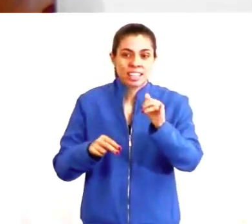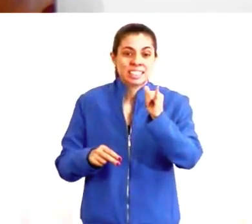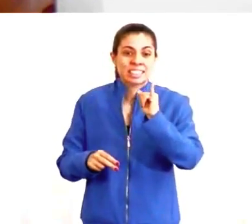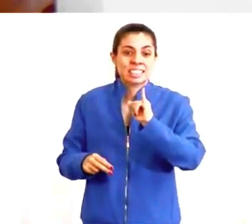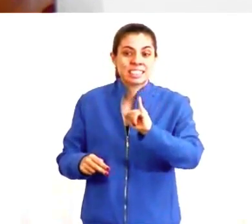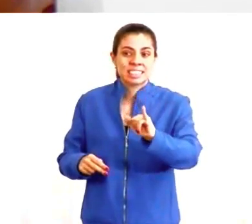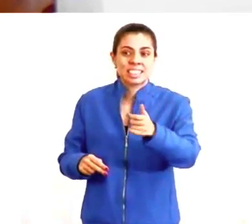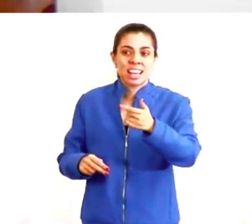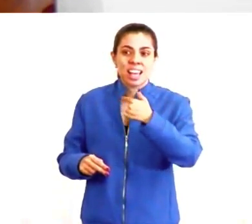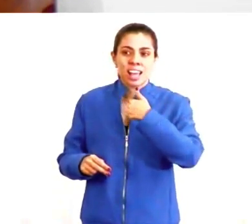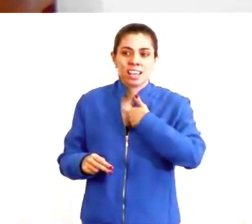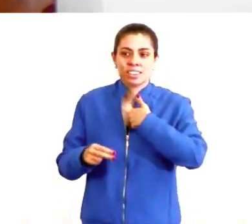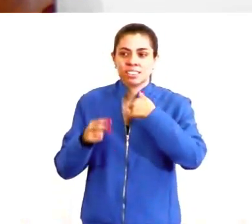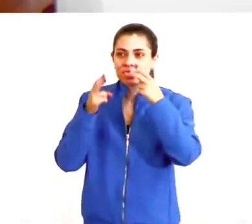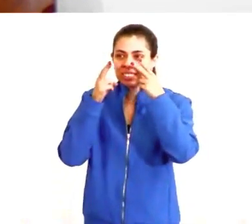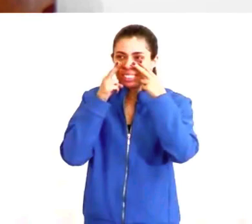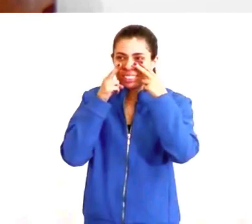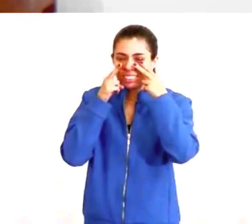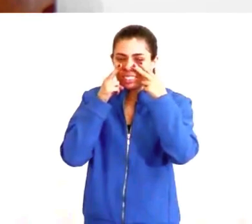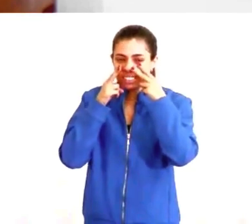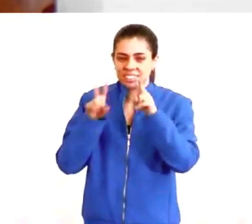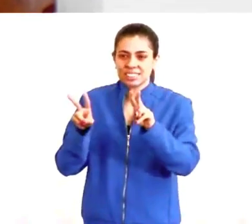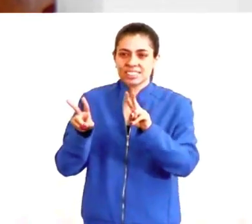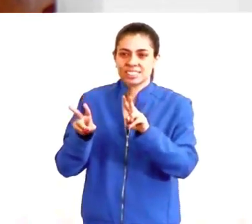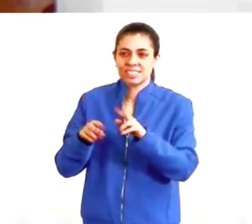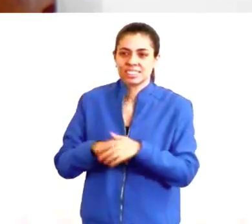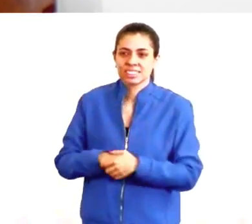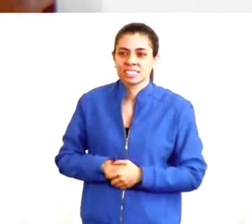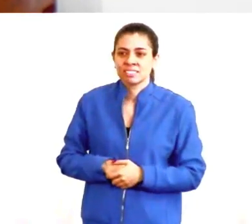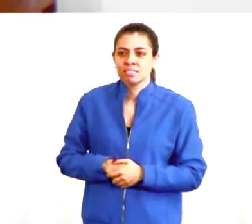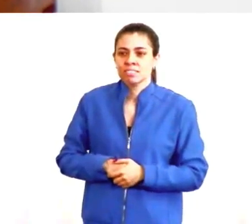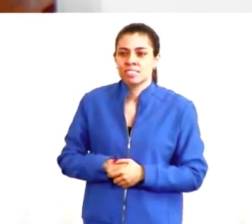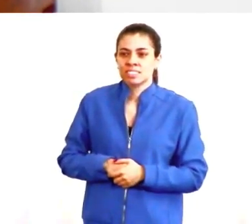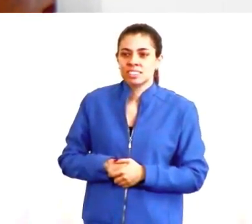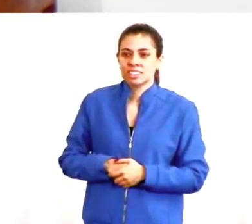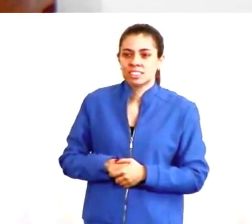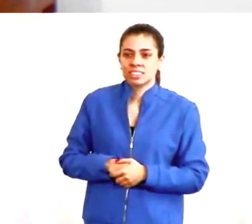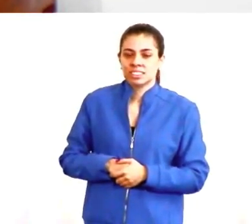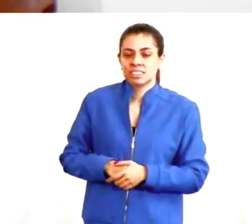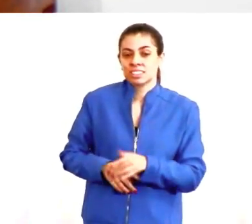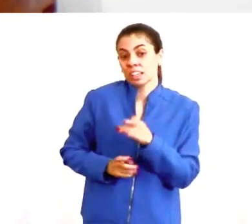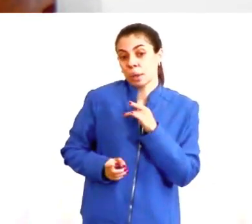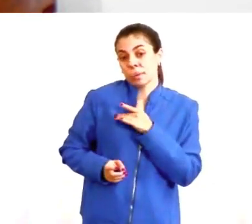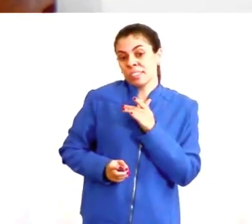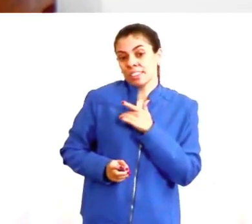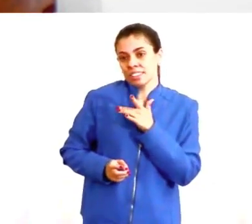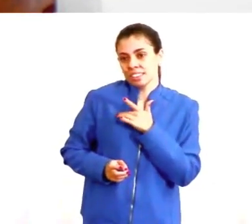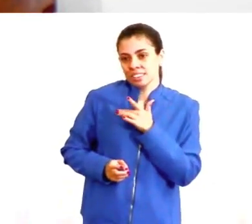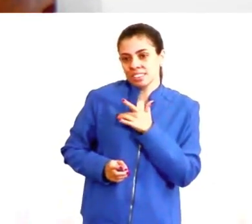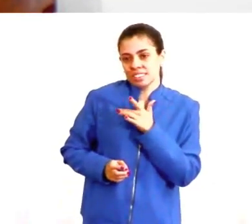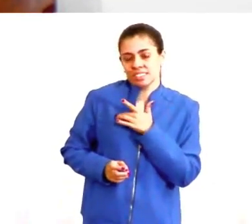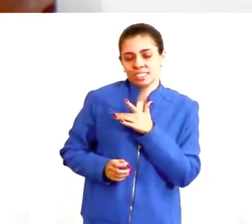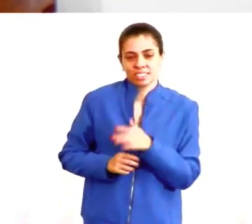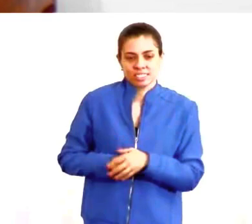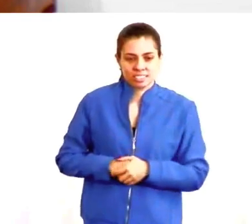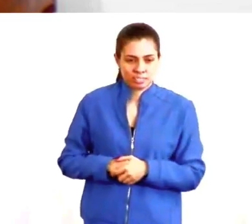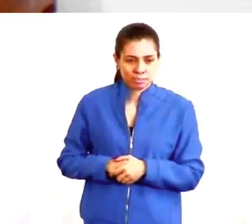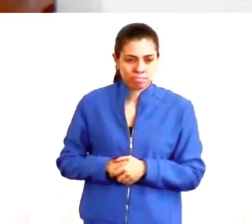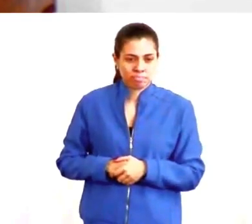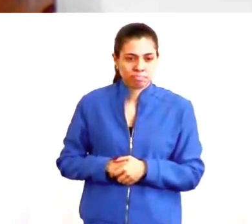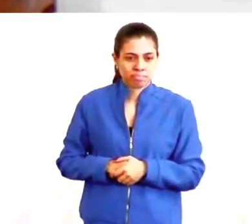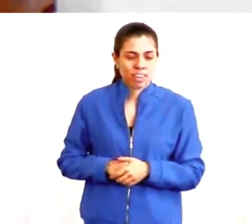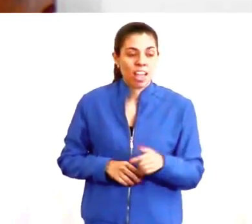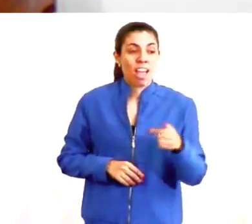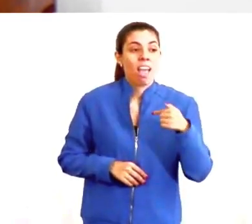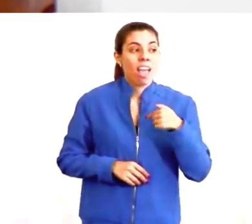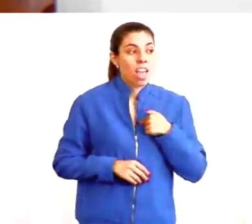com o qual Ele me amou, a misericórdia com a qual Ele teve de mim, a paciência